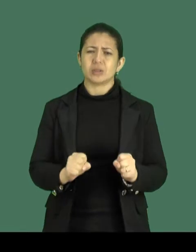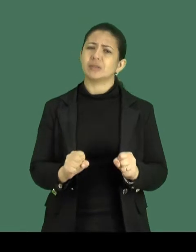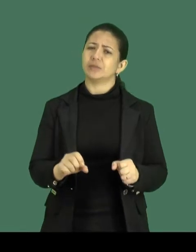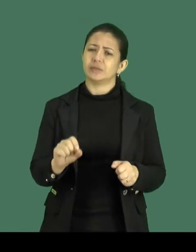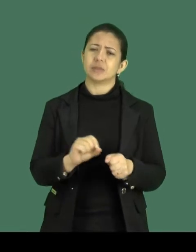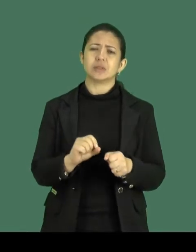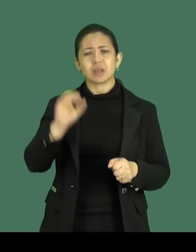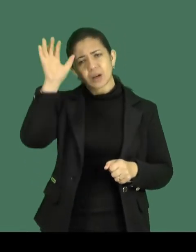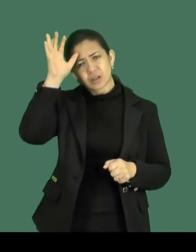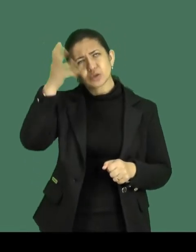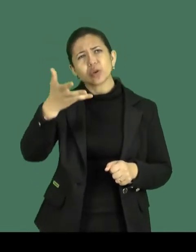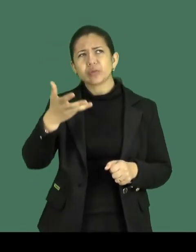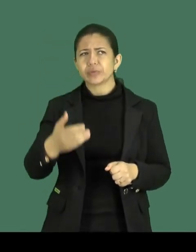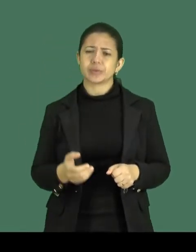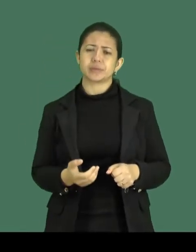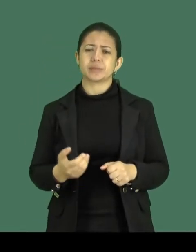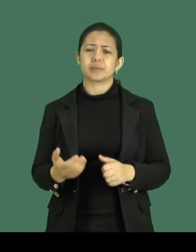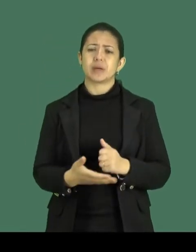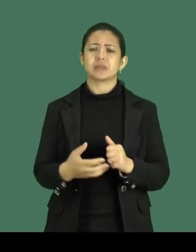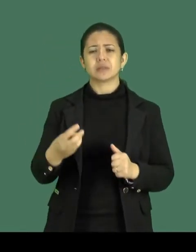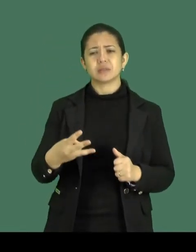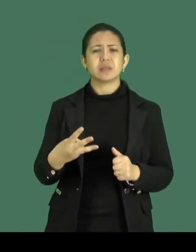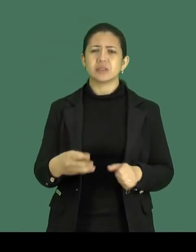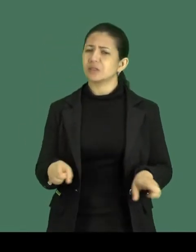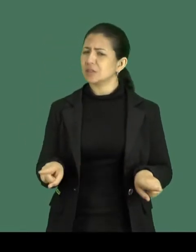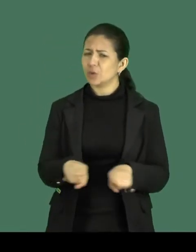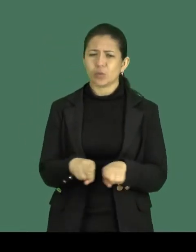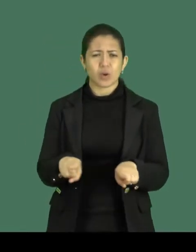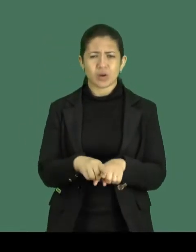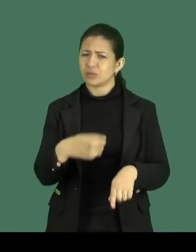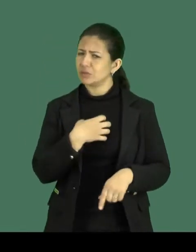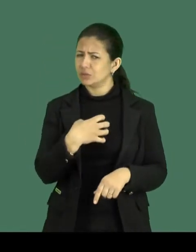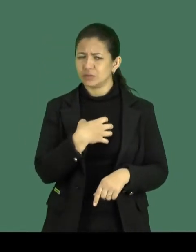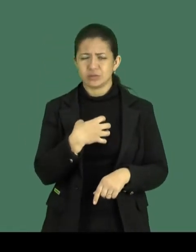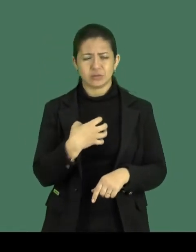3, como é que resolve? Do mesmo jeito.